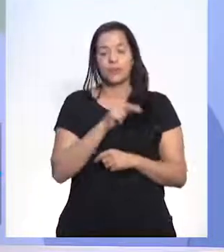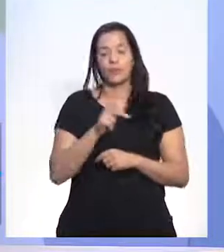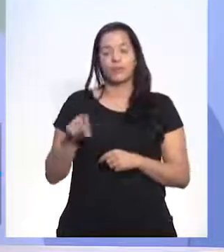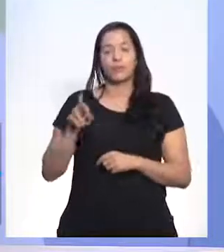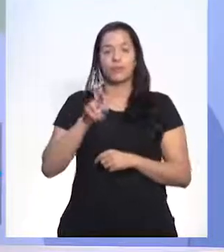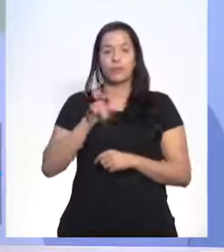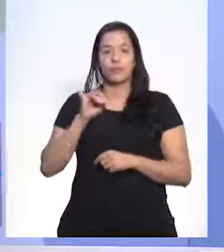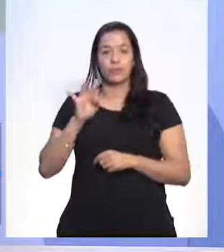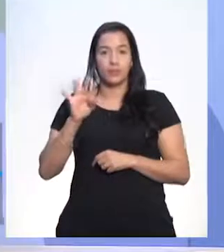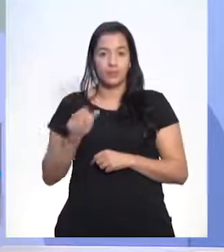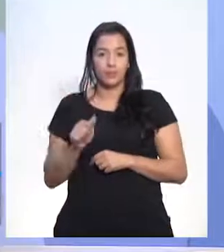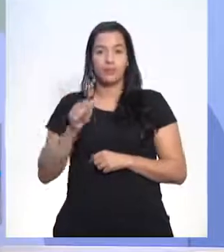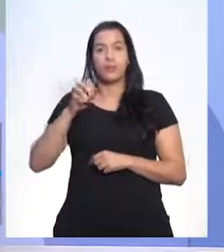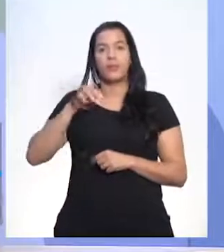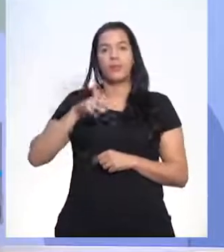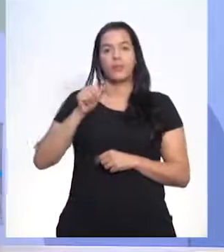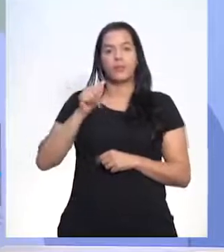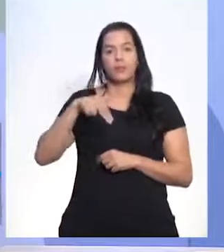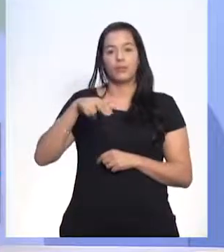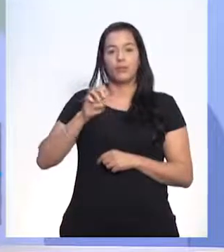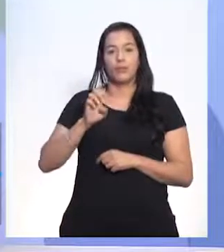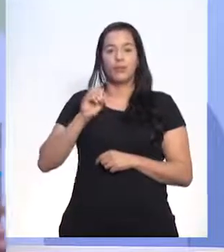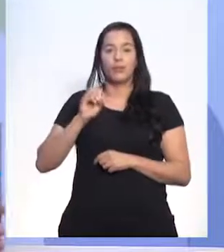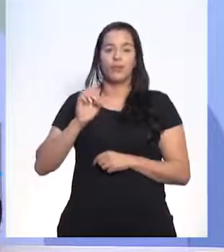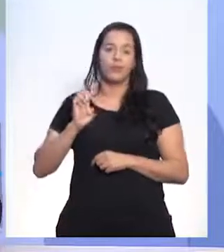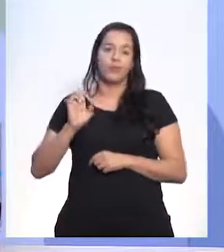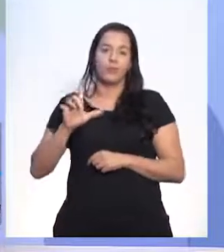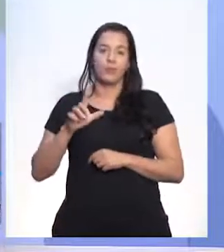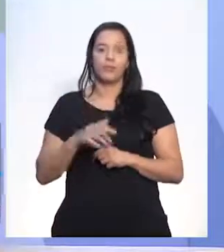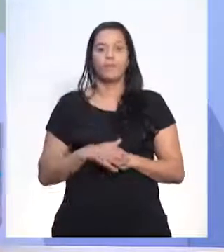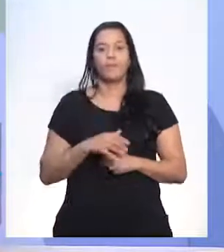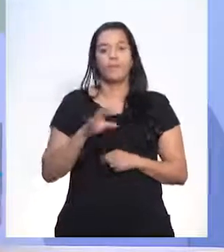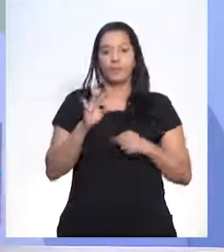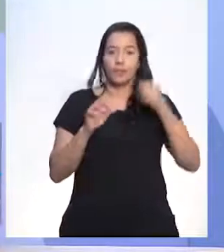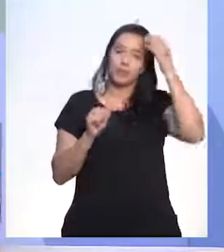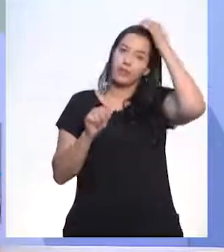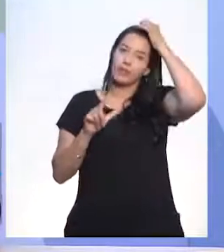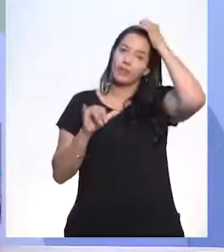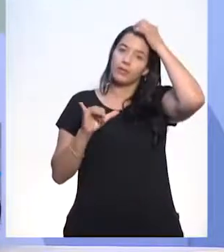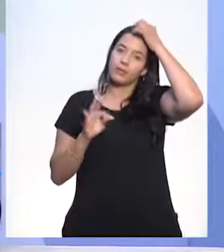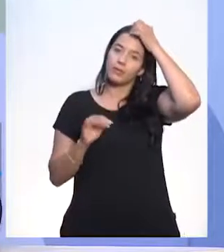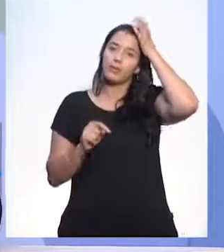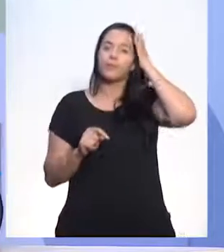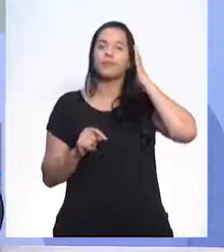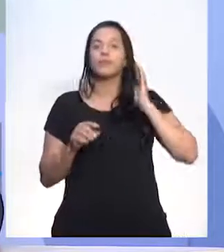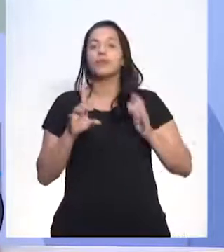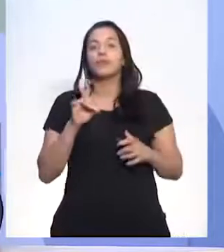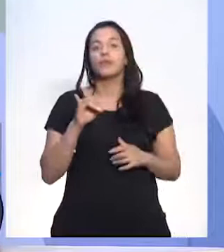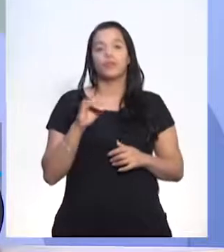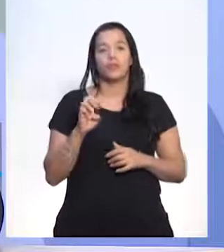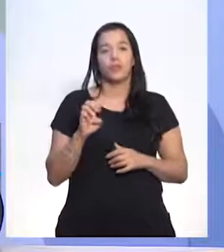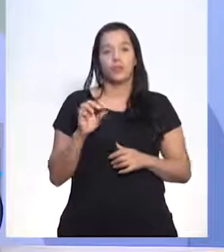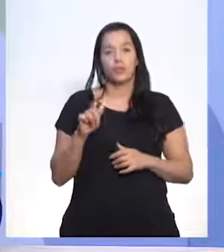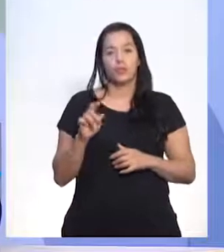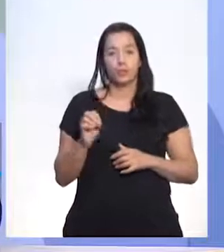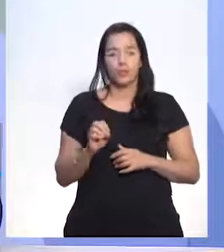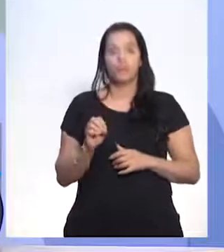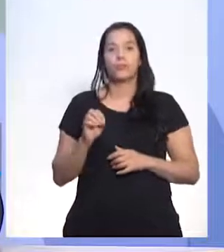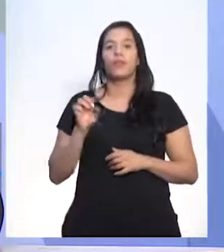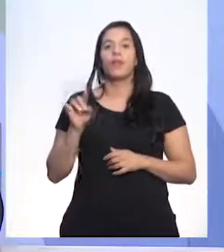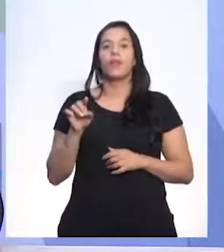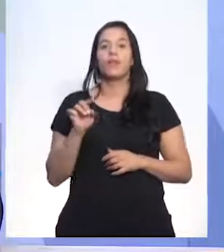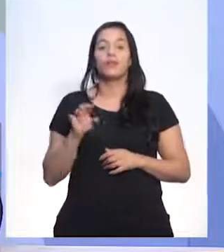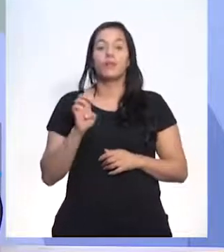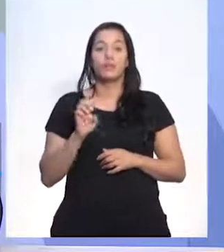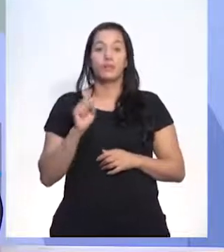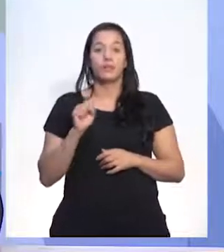professor Manuel, que sempre acompanham a nossa aula, tá bom? Então, alunos, Thalita e Diego da professora Patrícia, Yasmin e Maria Luísa, do professor